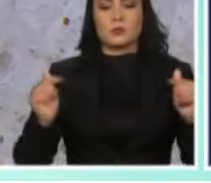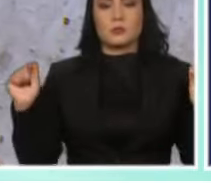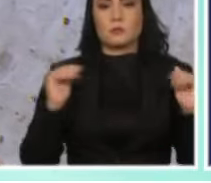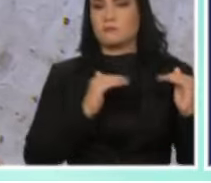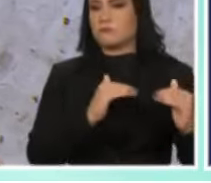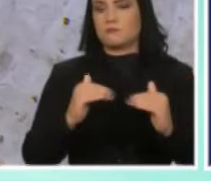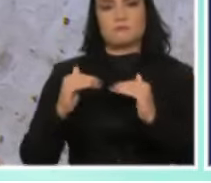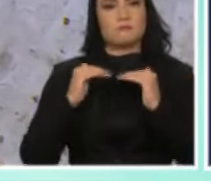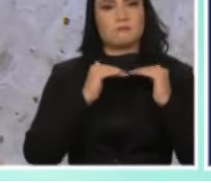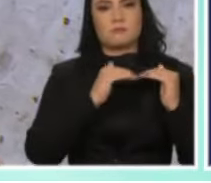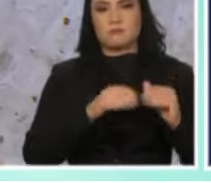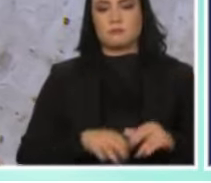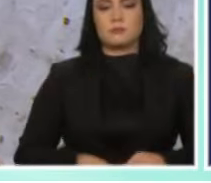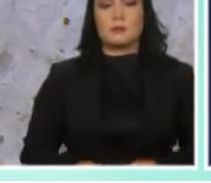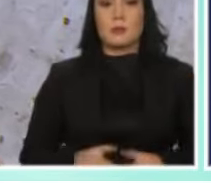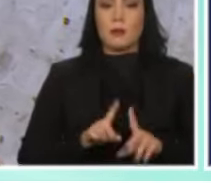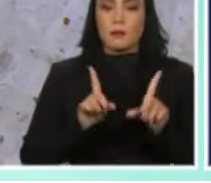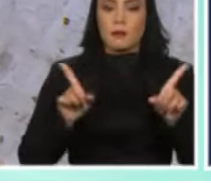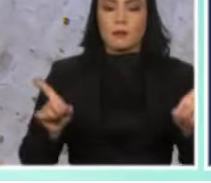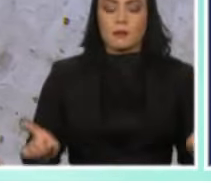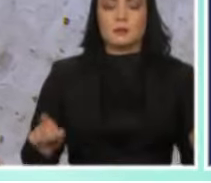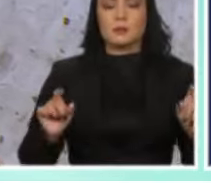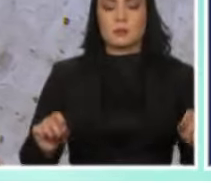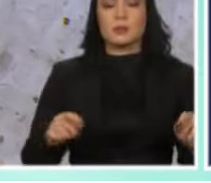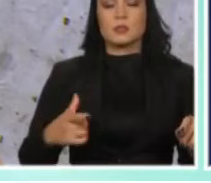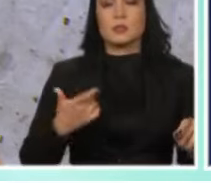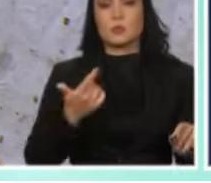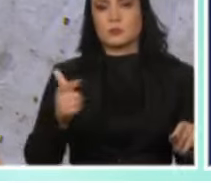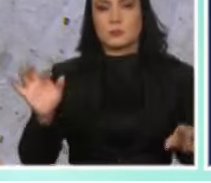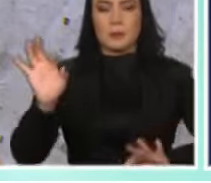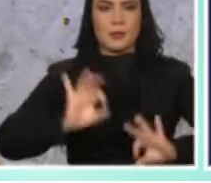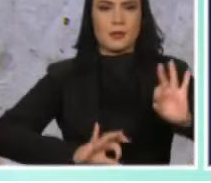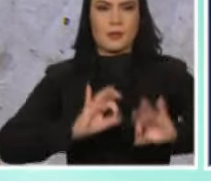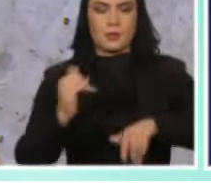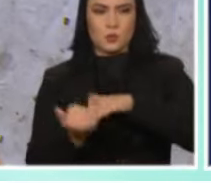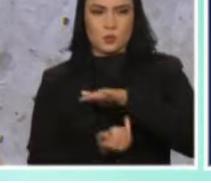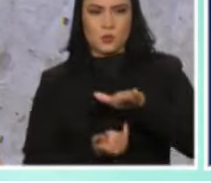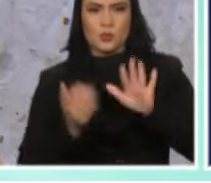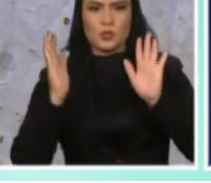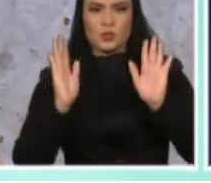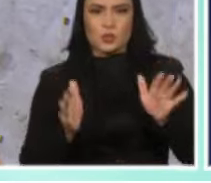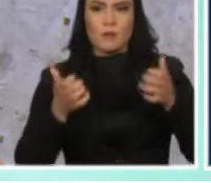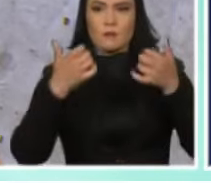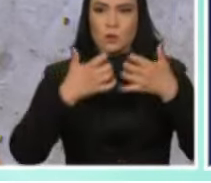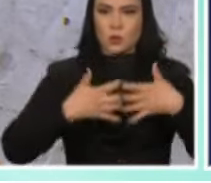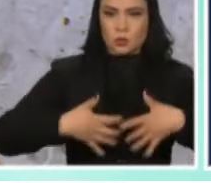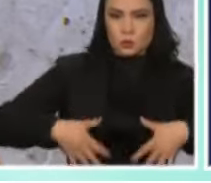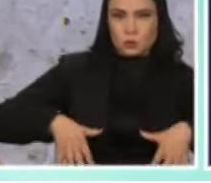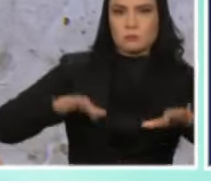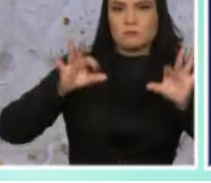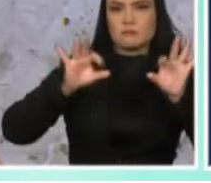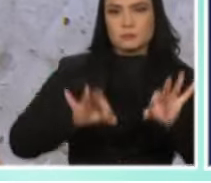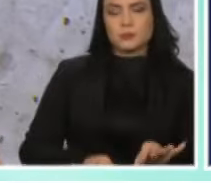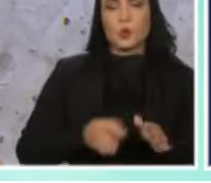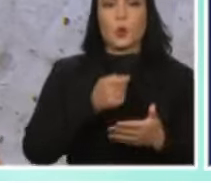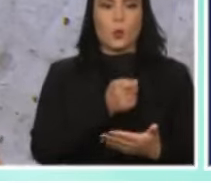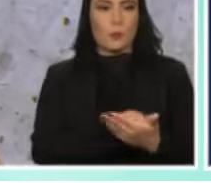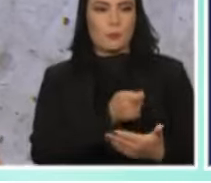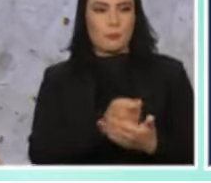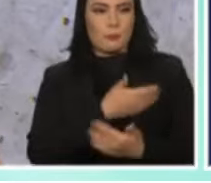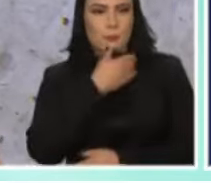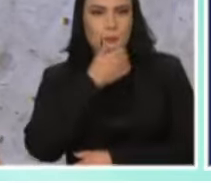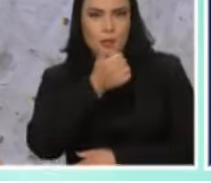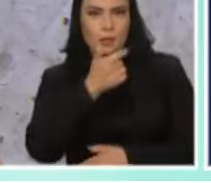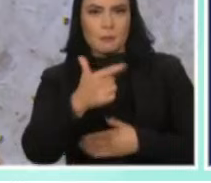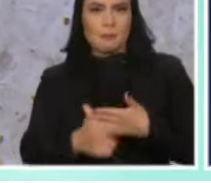esperança de parlamentares bolsonaristas ele vai comprar essa briga com o Supremo Tribunal Federal faltando poucos meses para deixar o